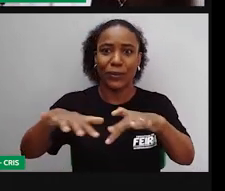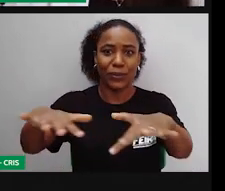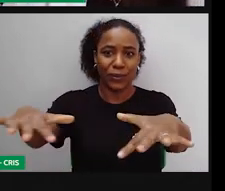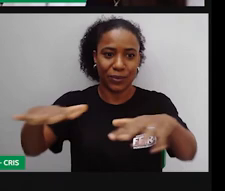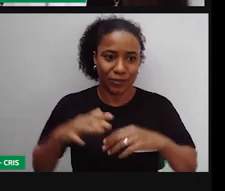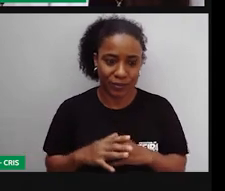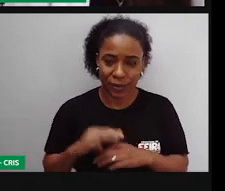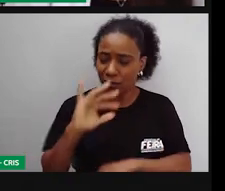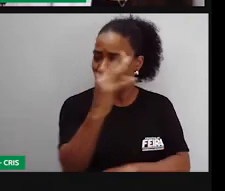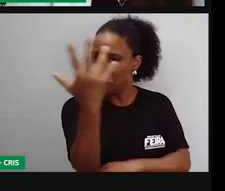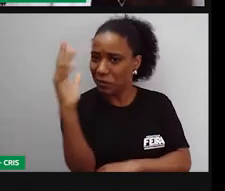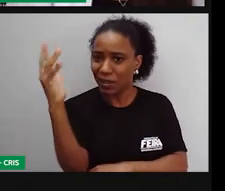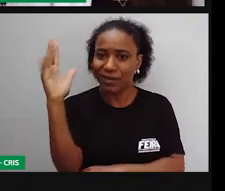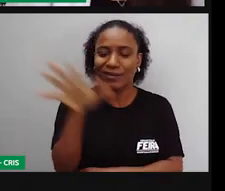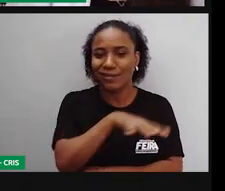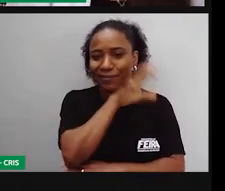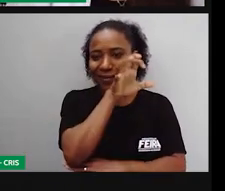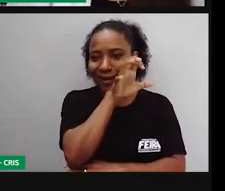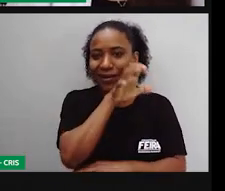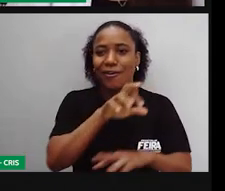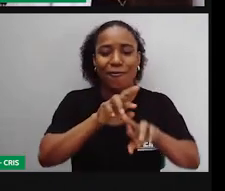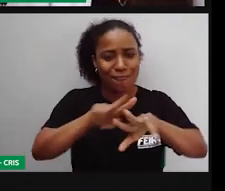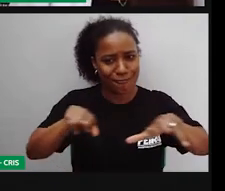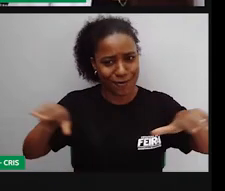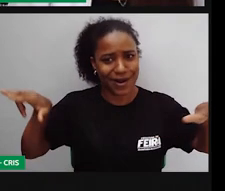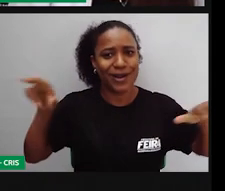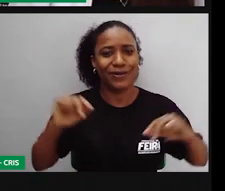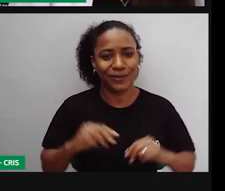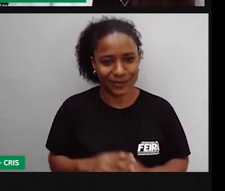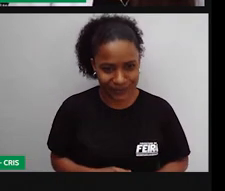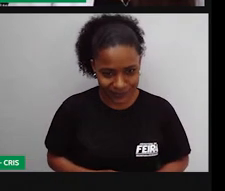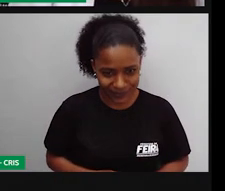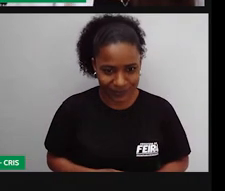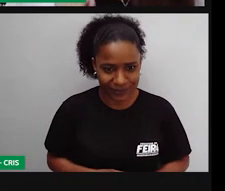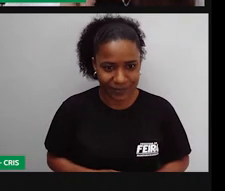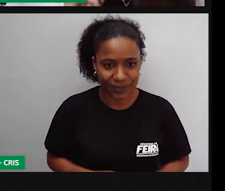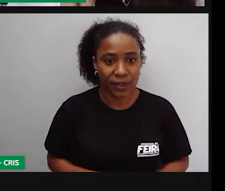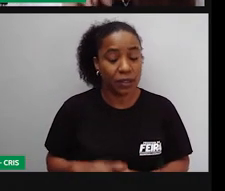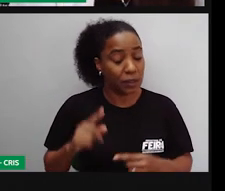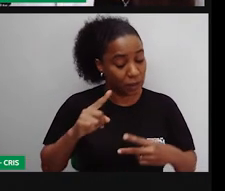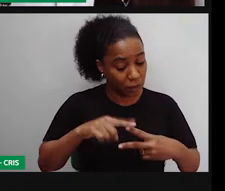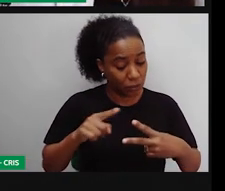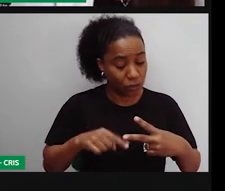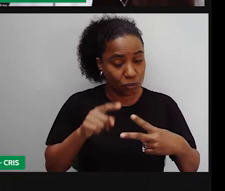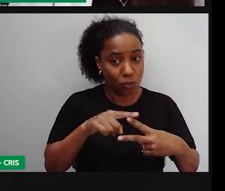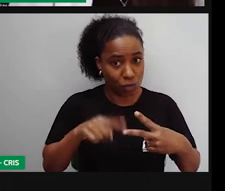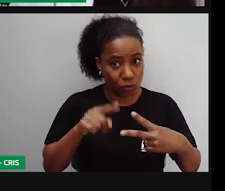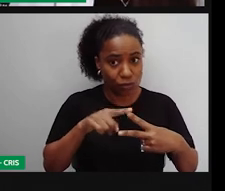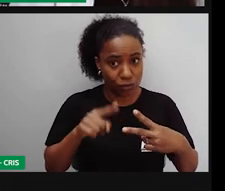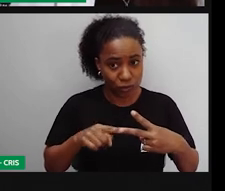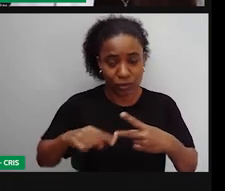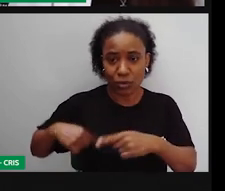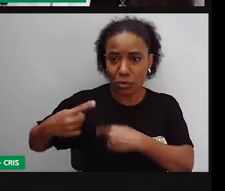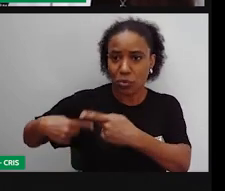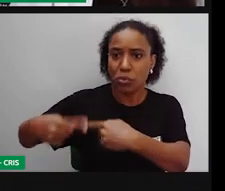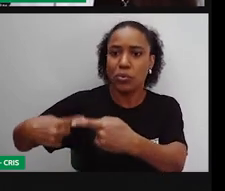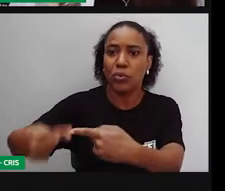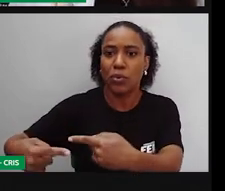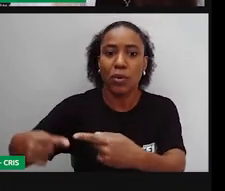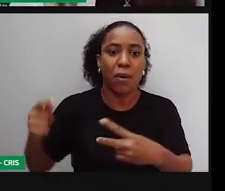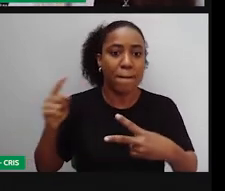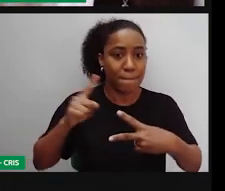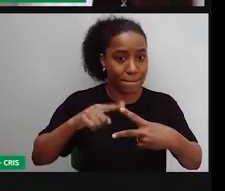das plantas, dos animais, dos seres vivos. E eu destaco para vocês dois tipos de reproduções.